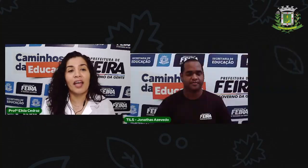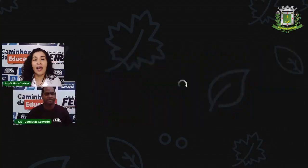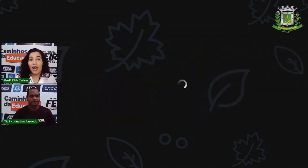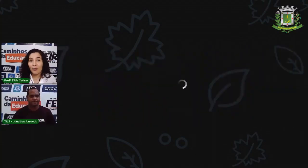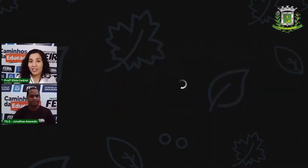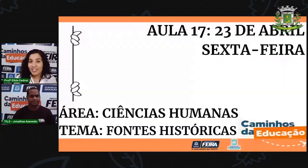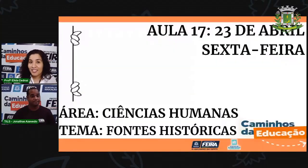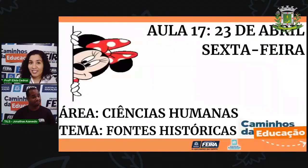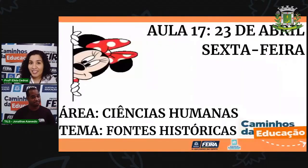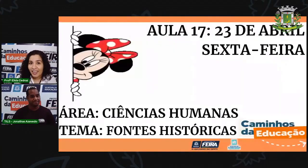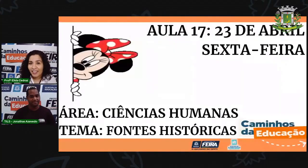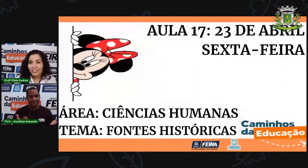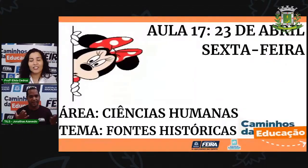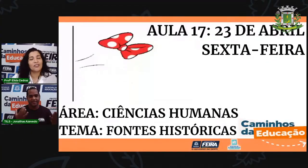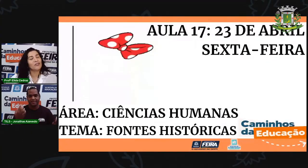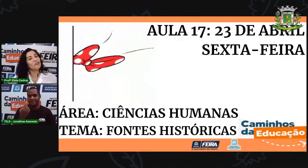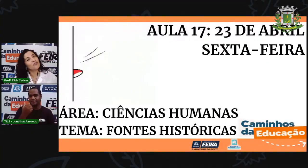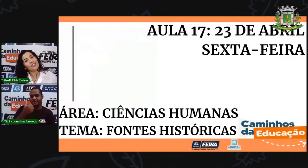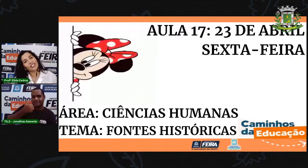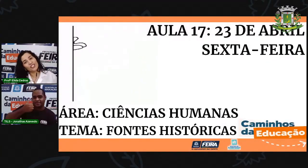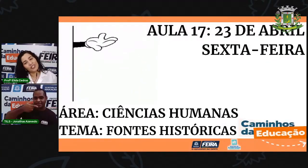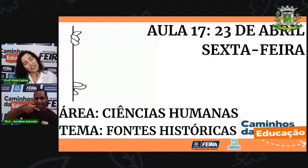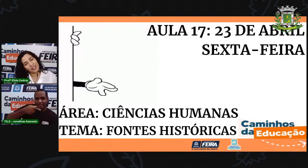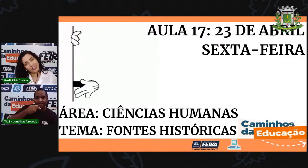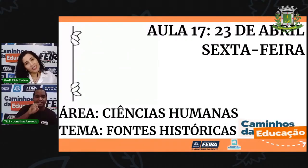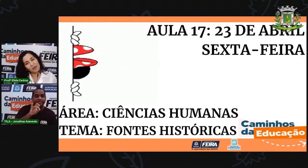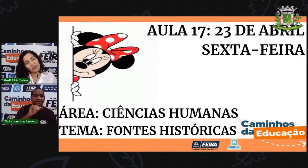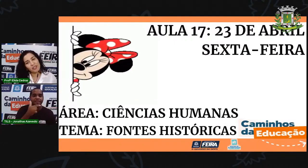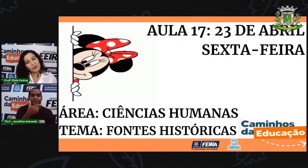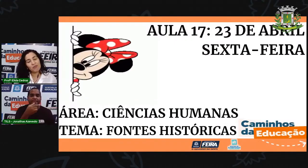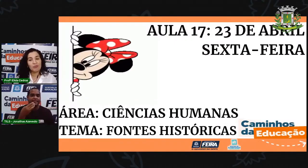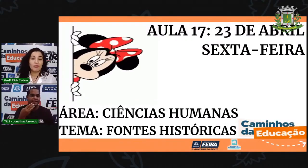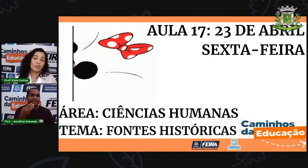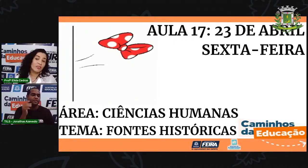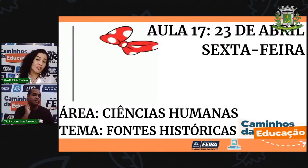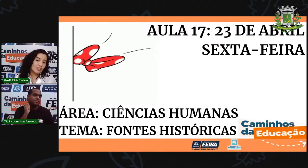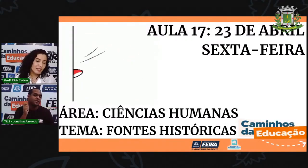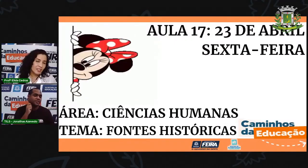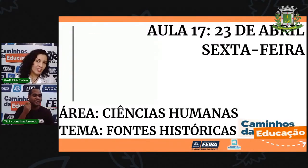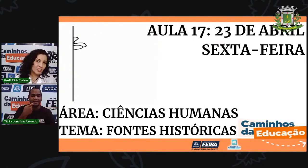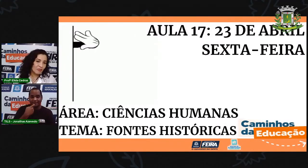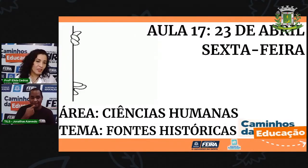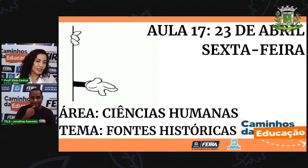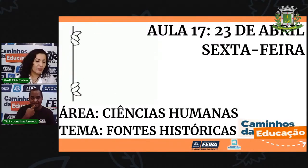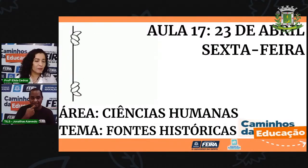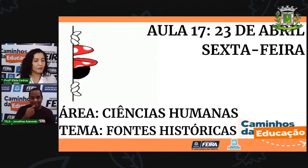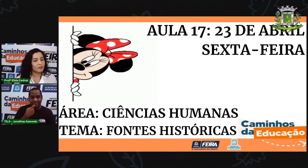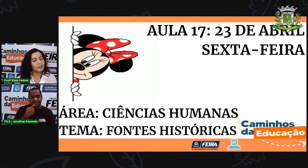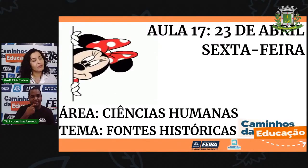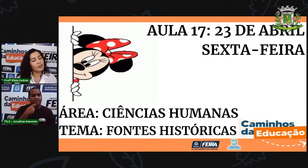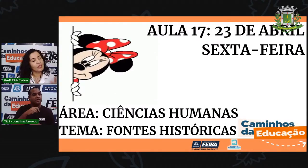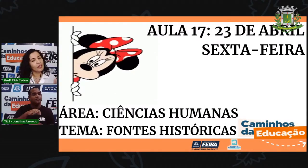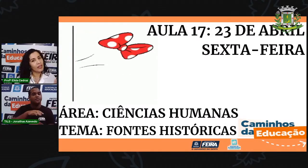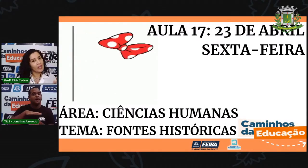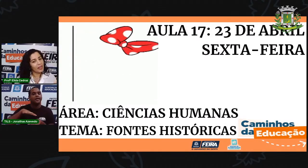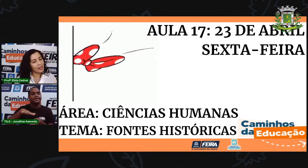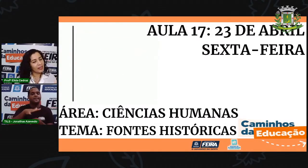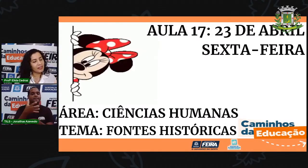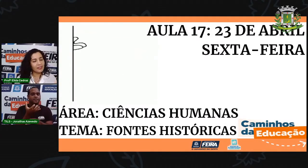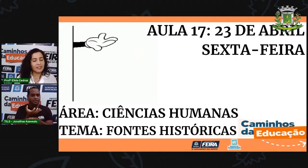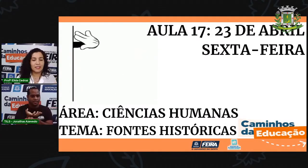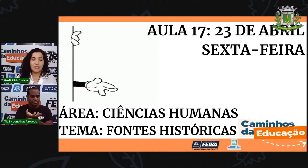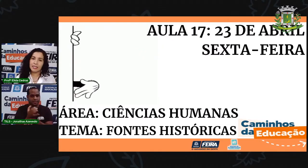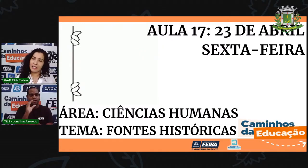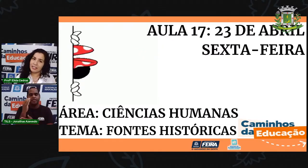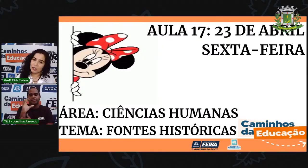Aula 17, 23 de abril, sexta-feira. A